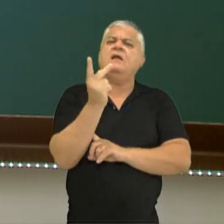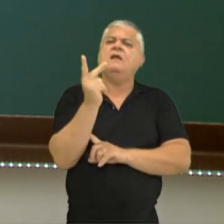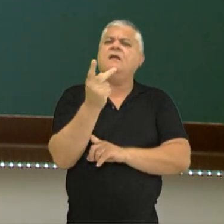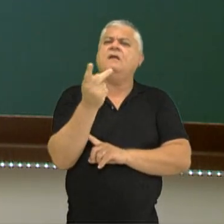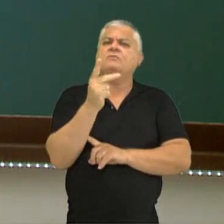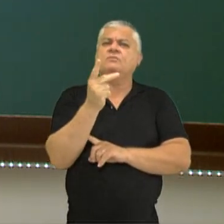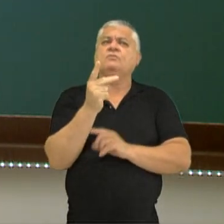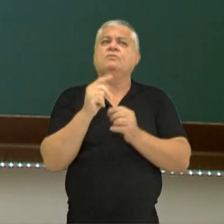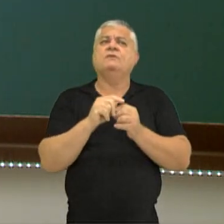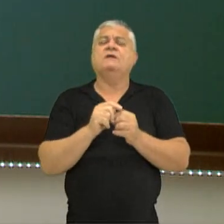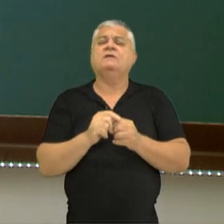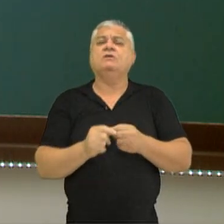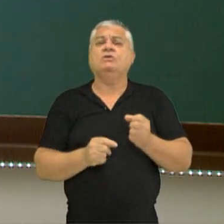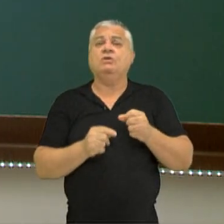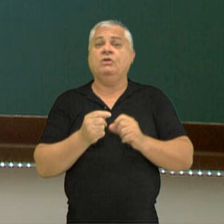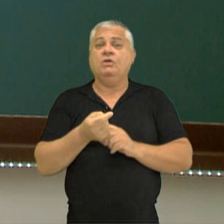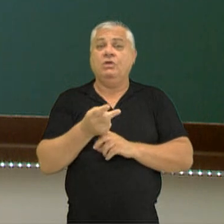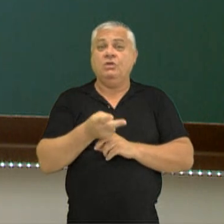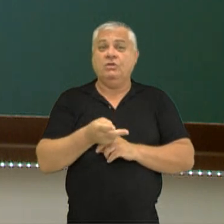reto de